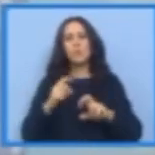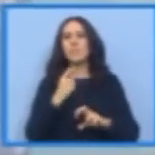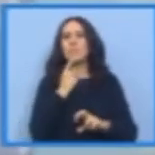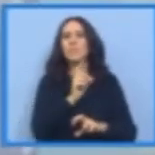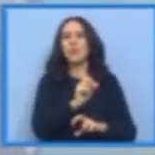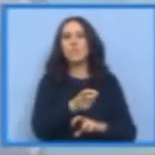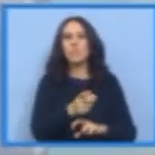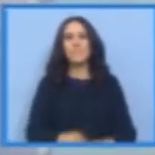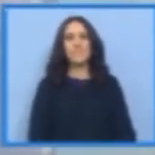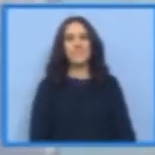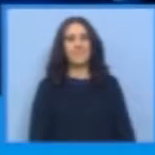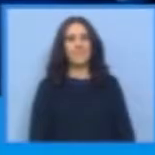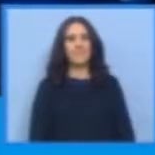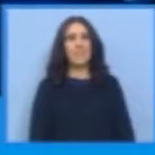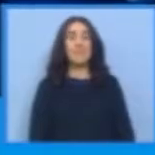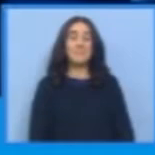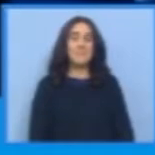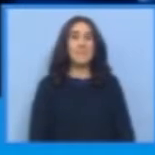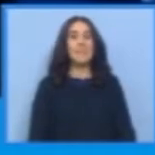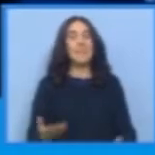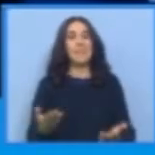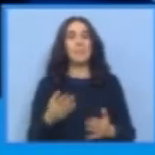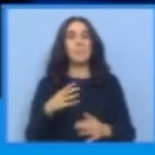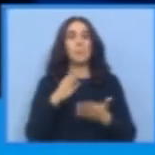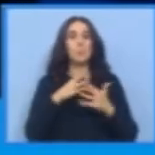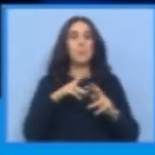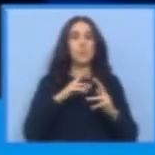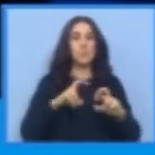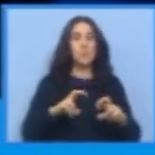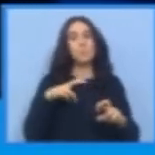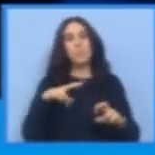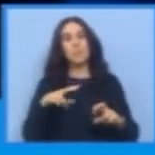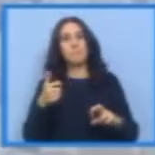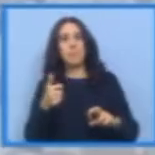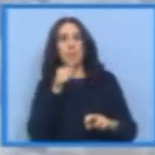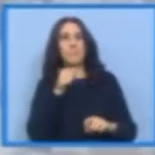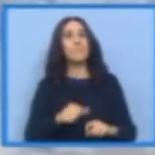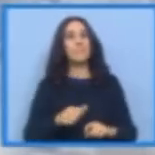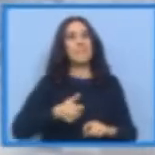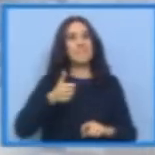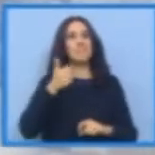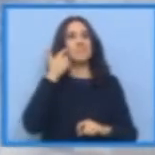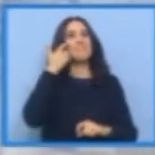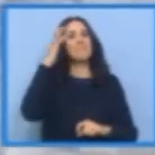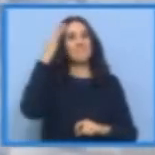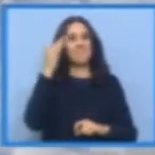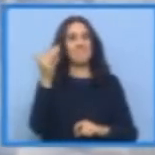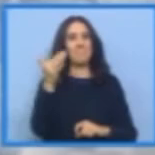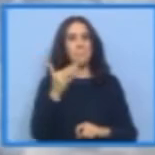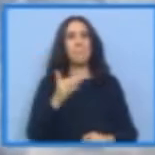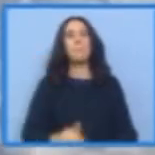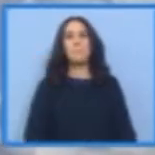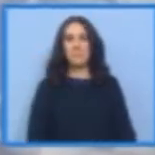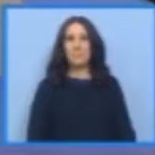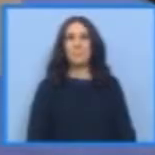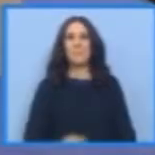estudo, Portugal está sempre muito bem na fotografia nesta questão da Porque é sobretudo um país de emigração. Exatamente, e sabe acolher muito bem.